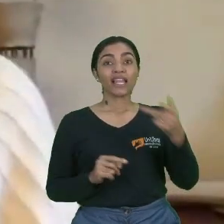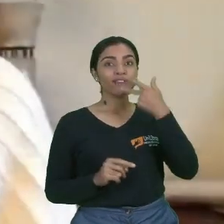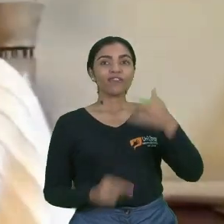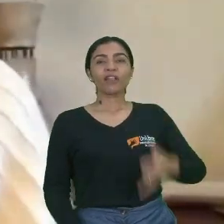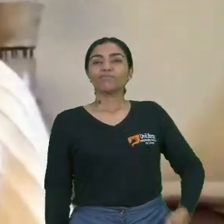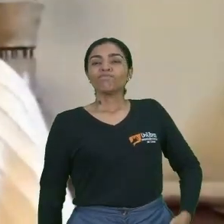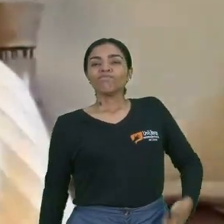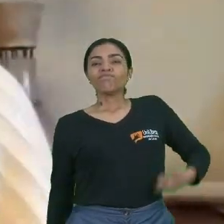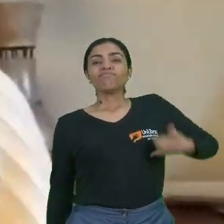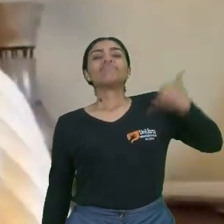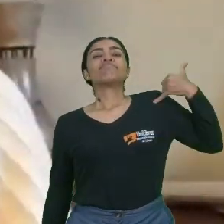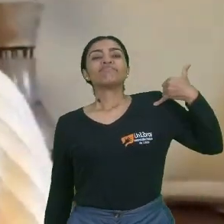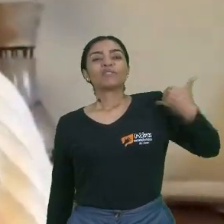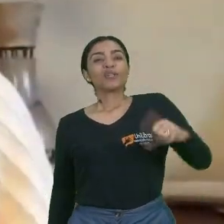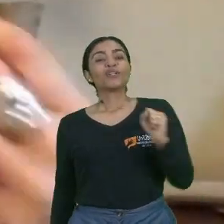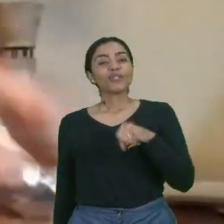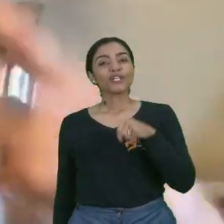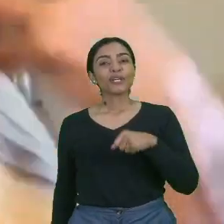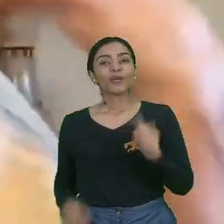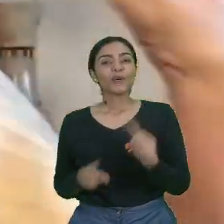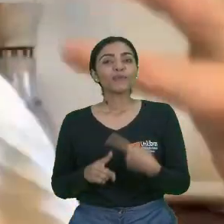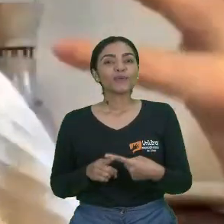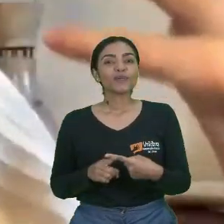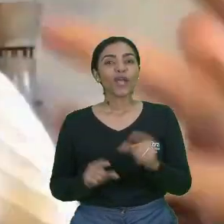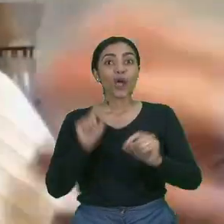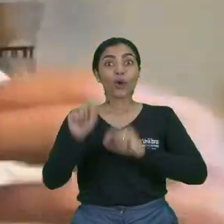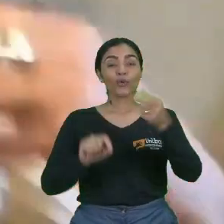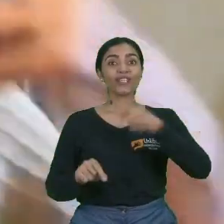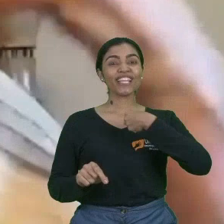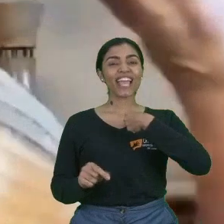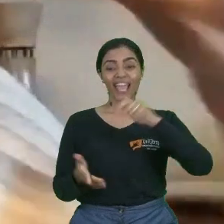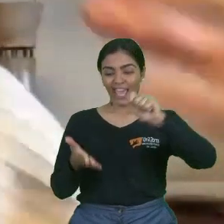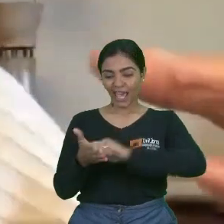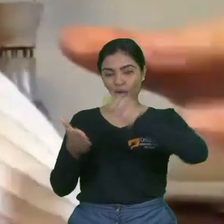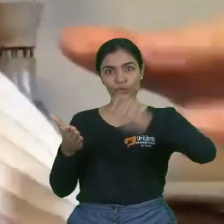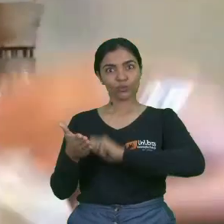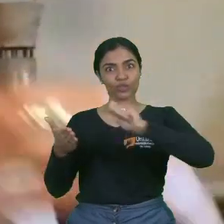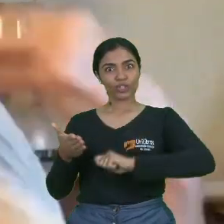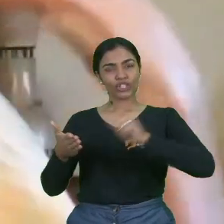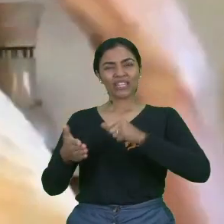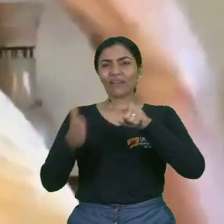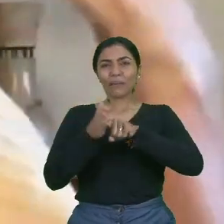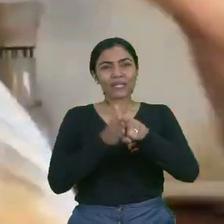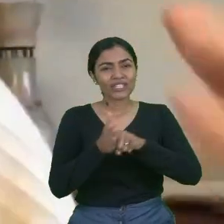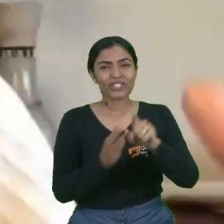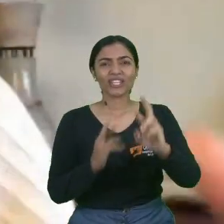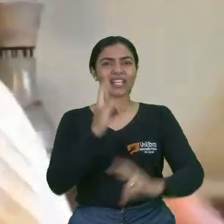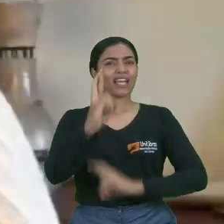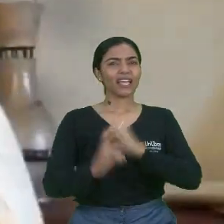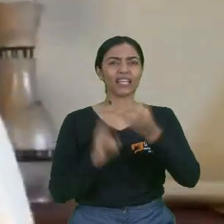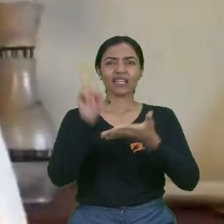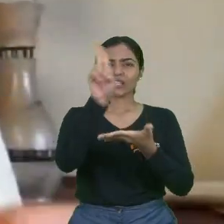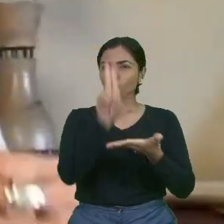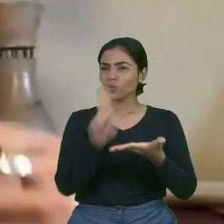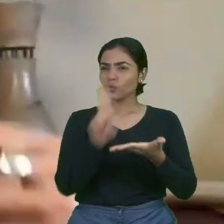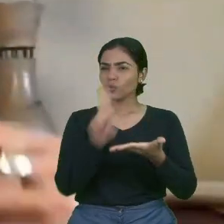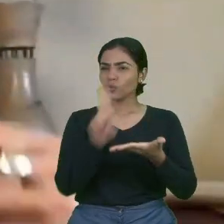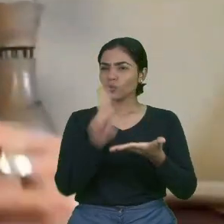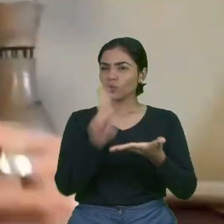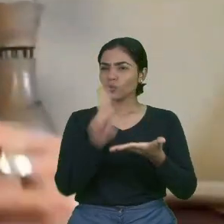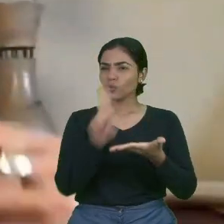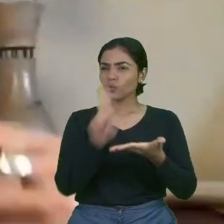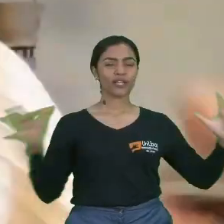me orgulho muito porque aquilo que eu escrevi como pesquisa da relação à universidade escola